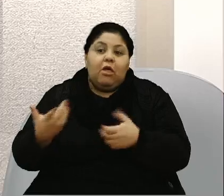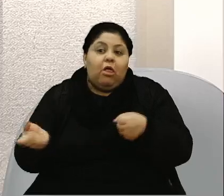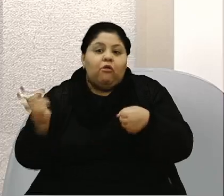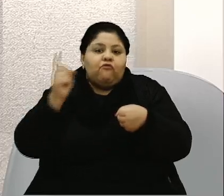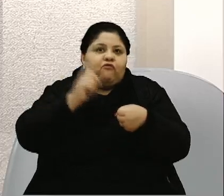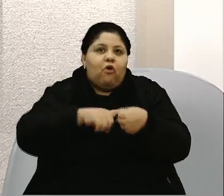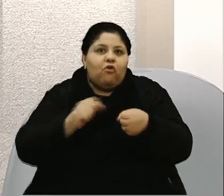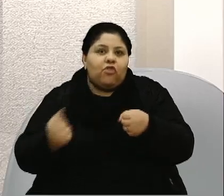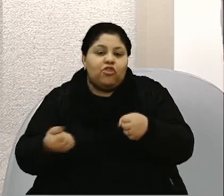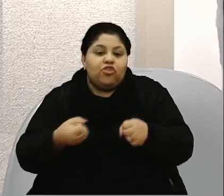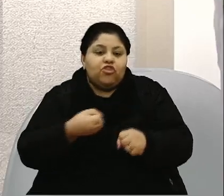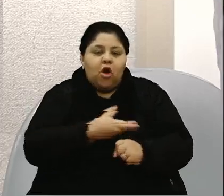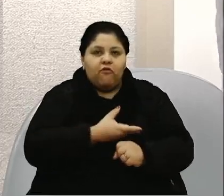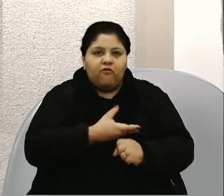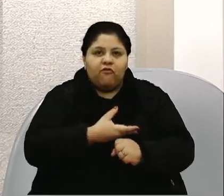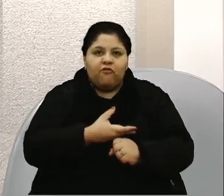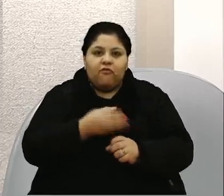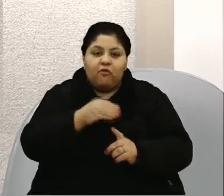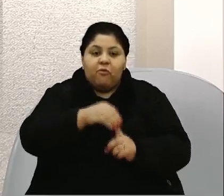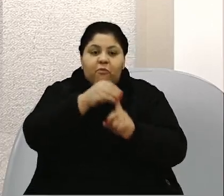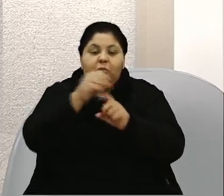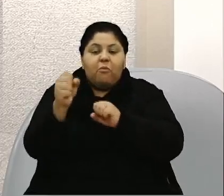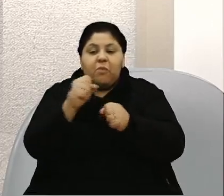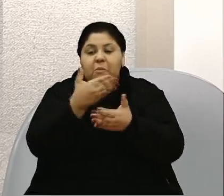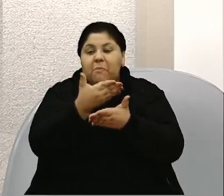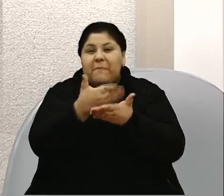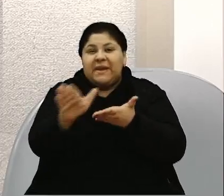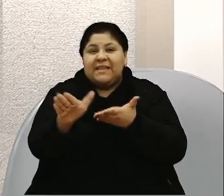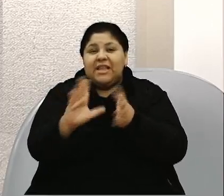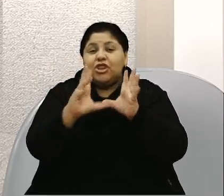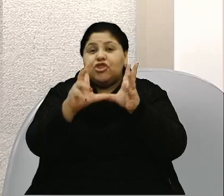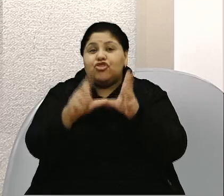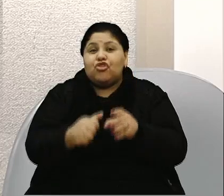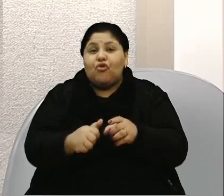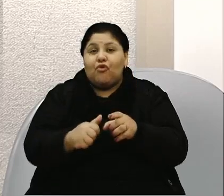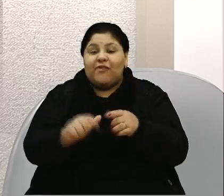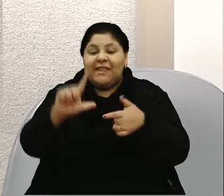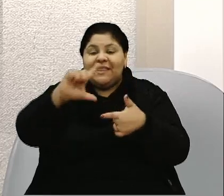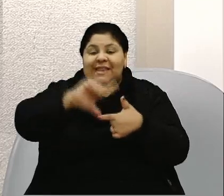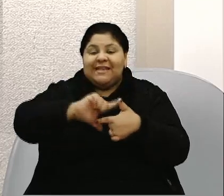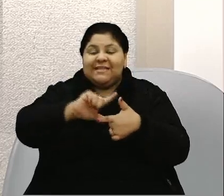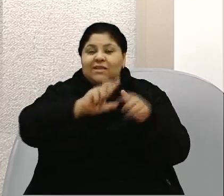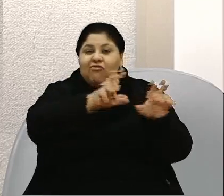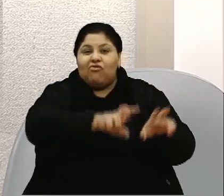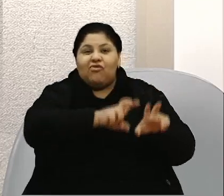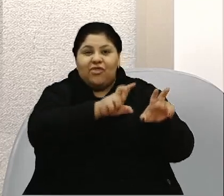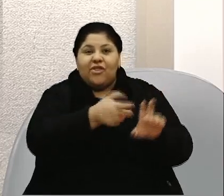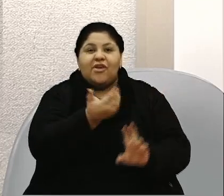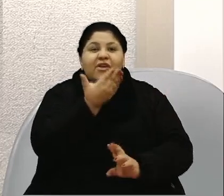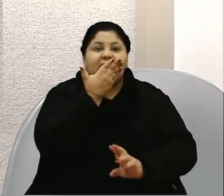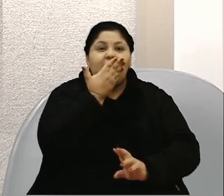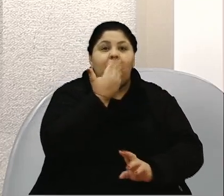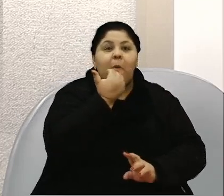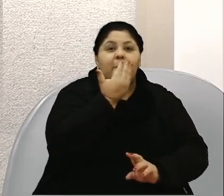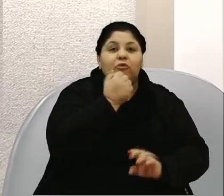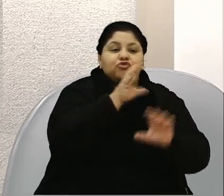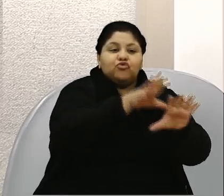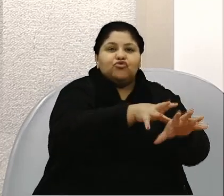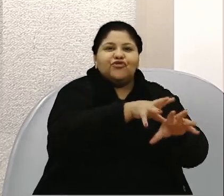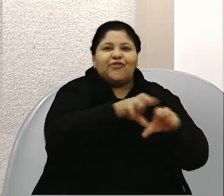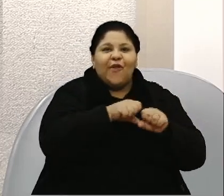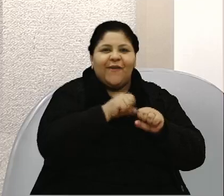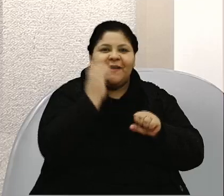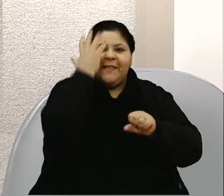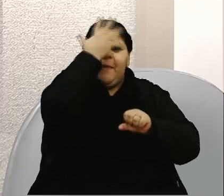Então, a princípio, nós podemos perder toda essa tradição, né, do interior, que é o almoço de colônia, que é tão bonito, que